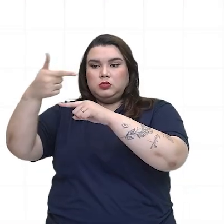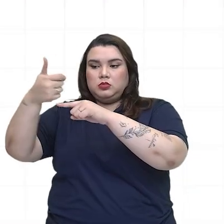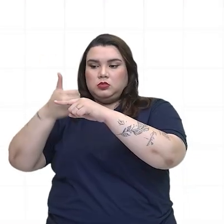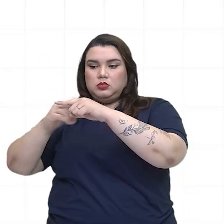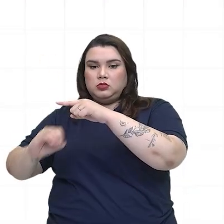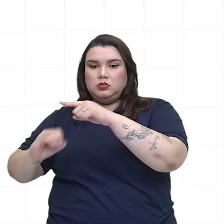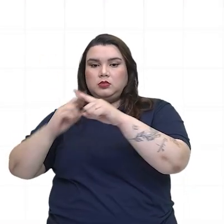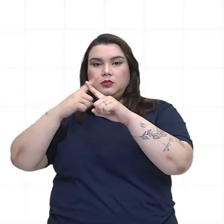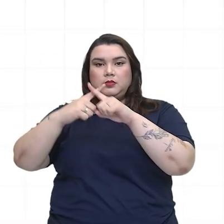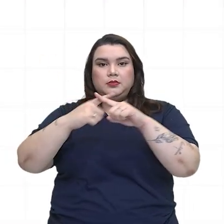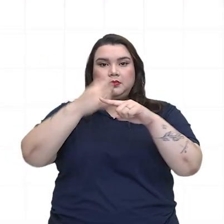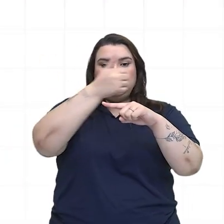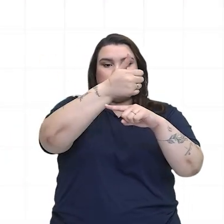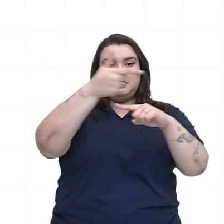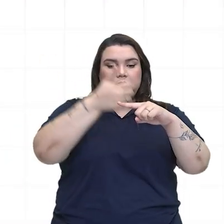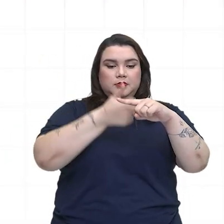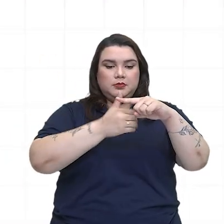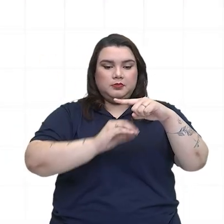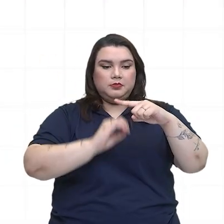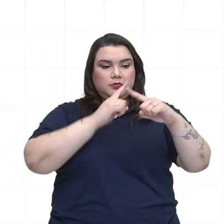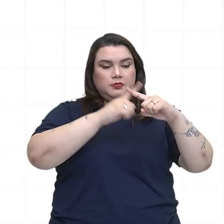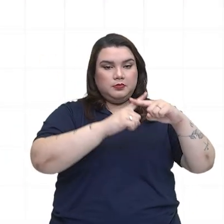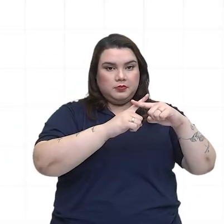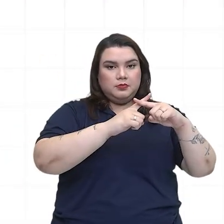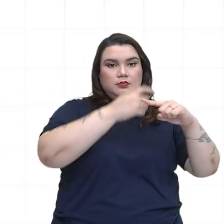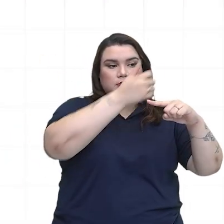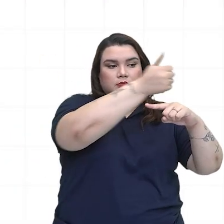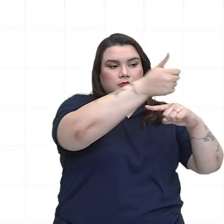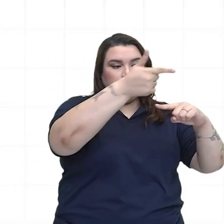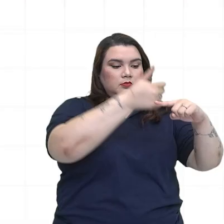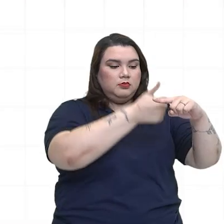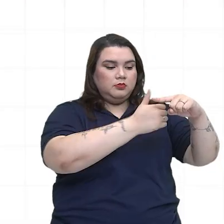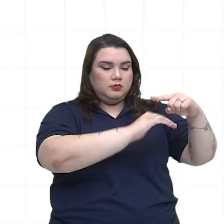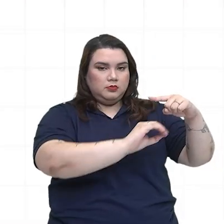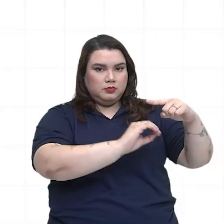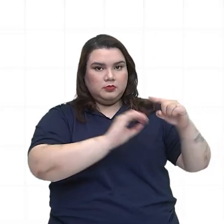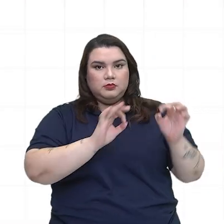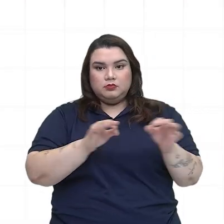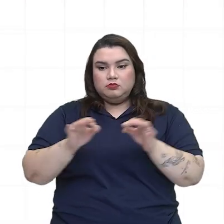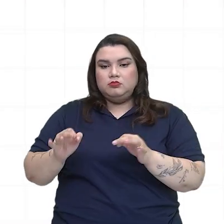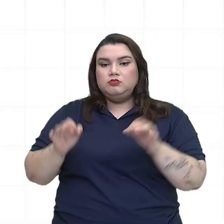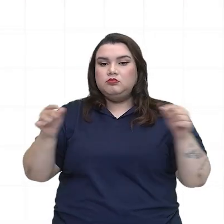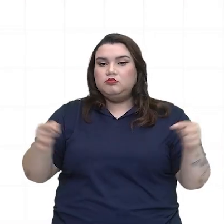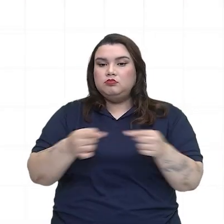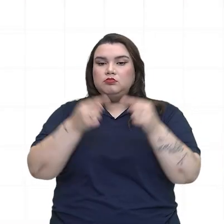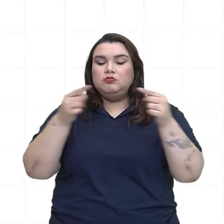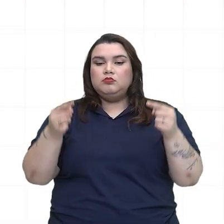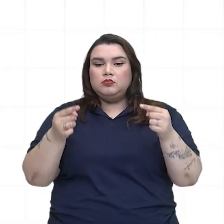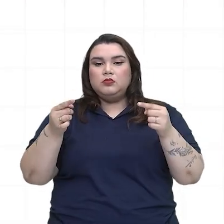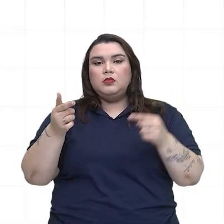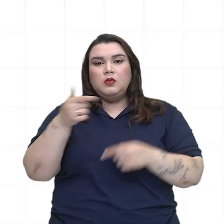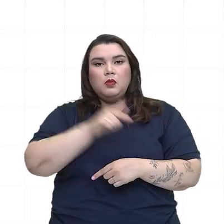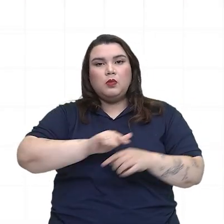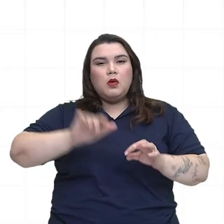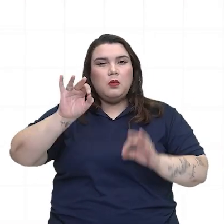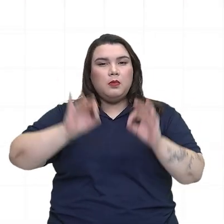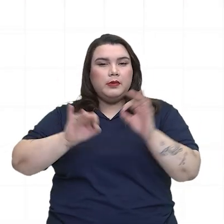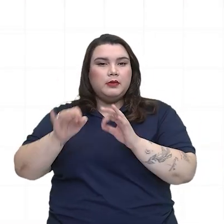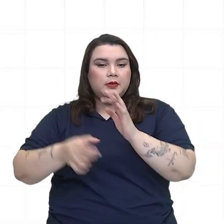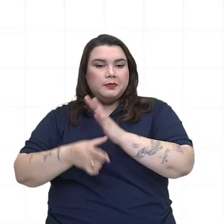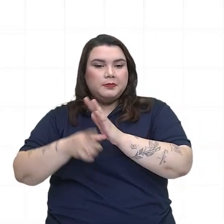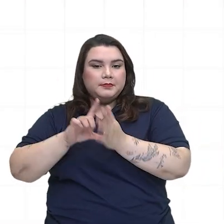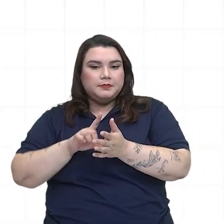10 vezes 12 sobre 10 vezes 12 sobre 10. E aí nós vamos repetir o mesmo processo.